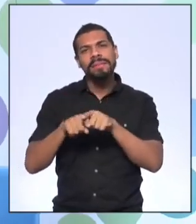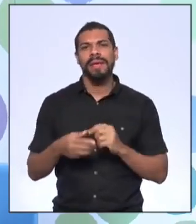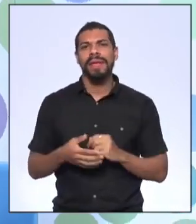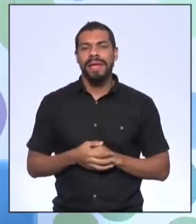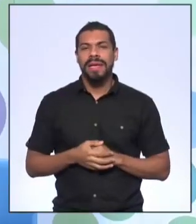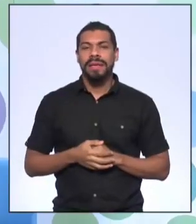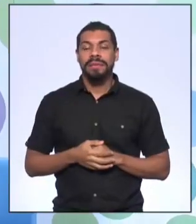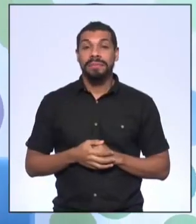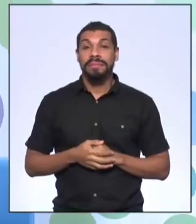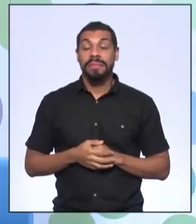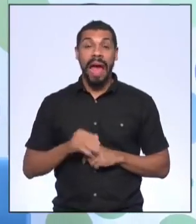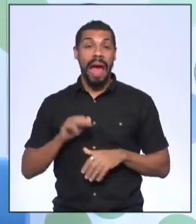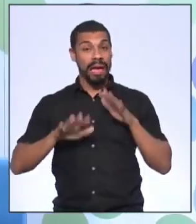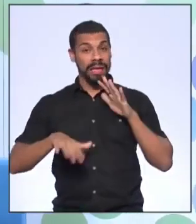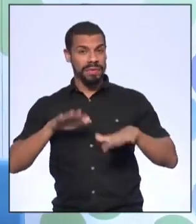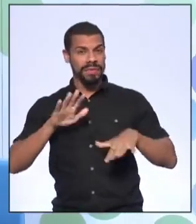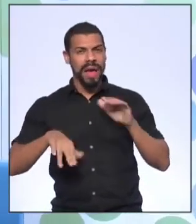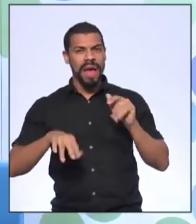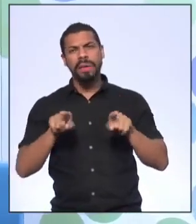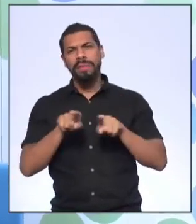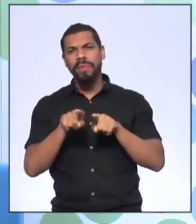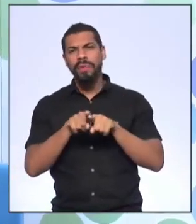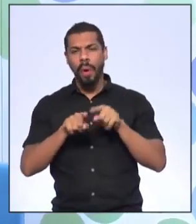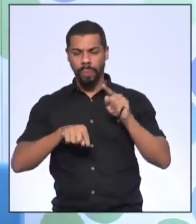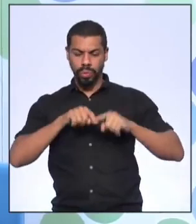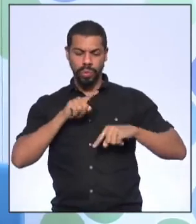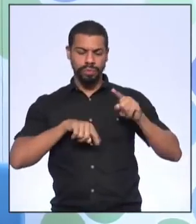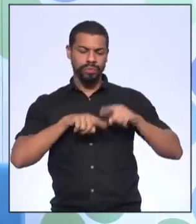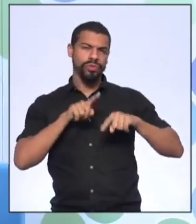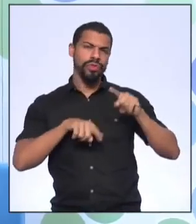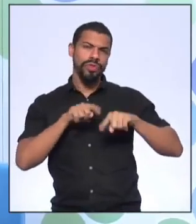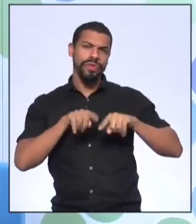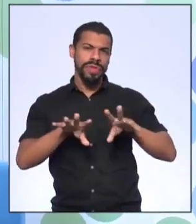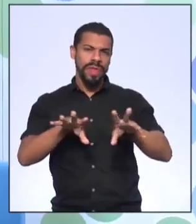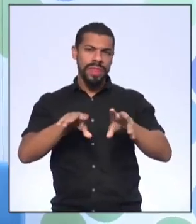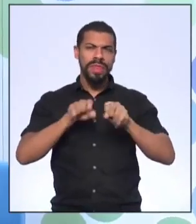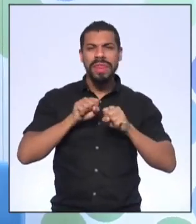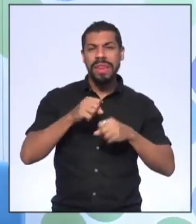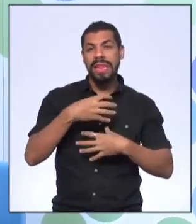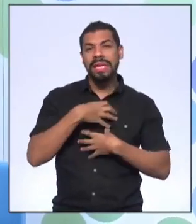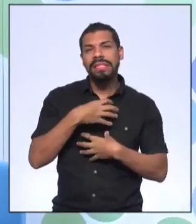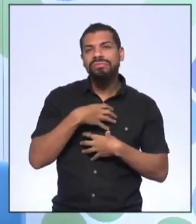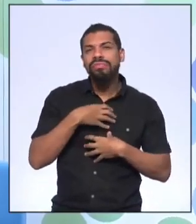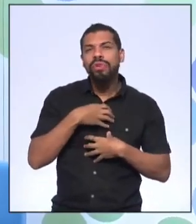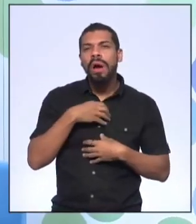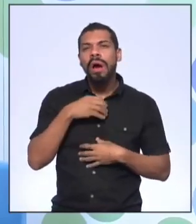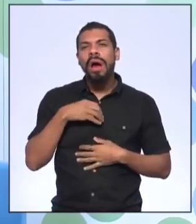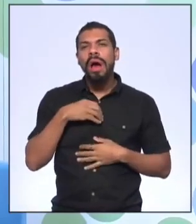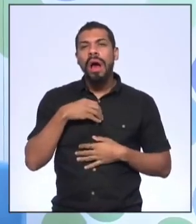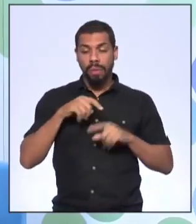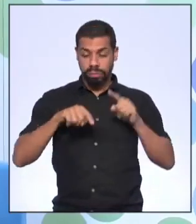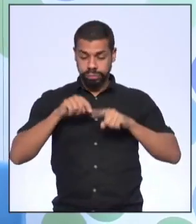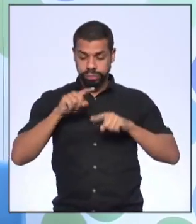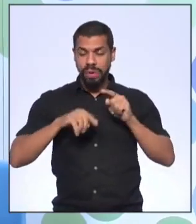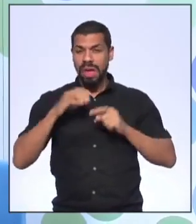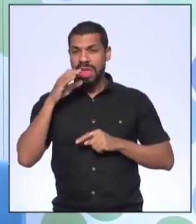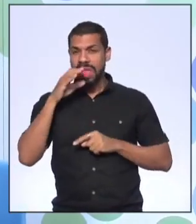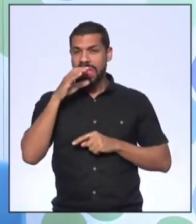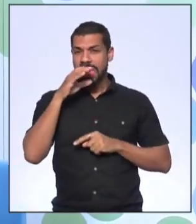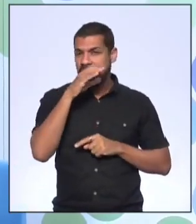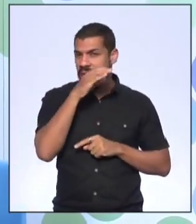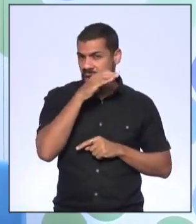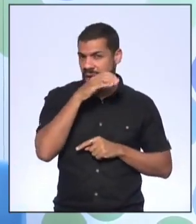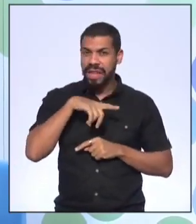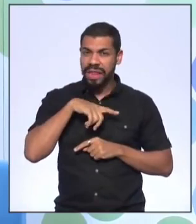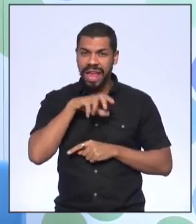às vezes, você aproxima de um objeto, você sente o calor que está emitindo, tá? Alguns animais também, por exemplo, a cascavel,